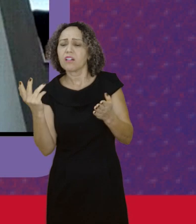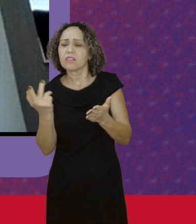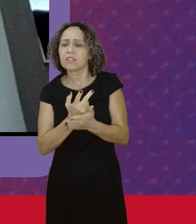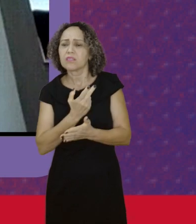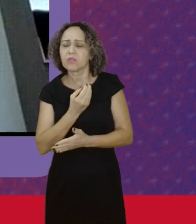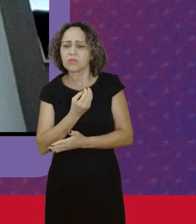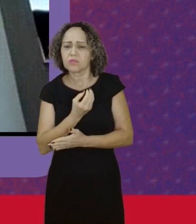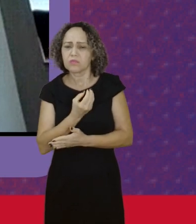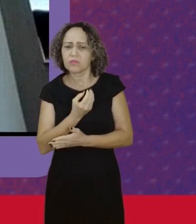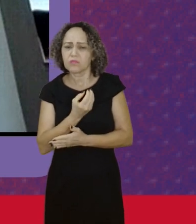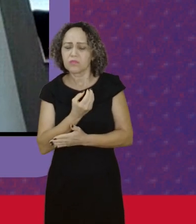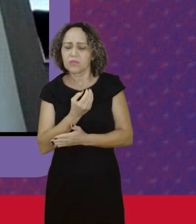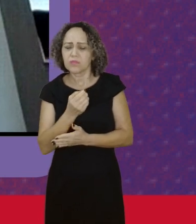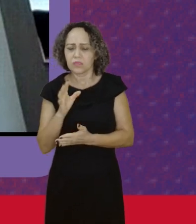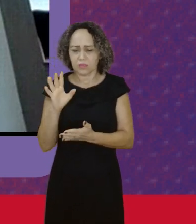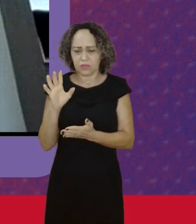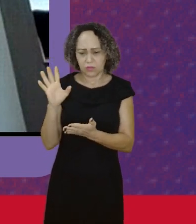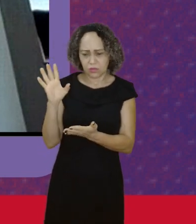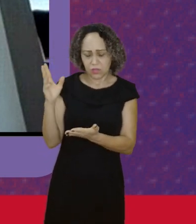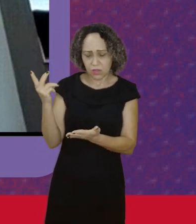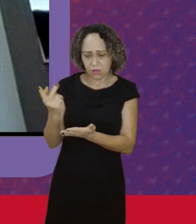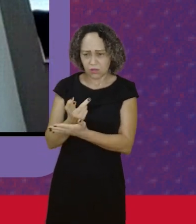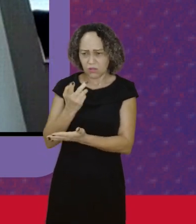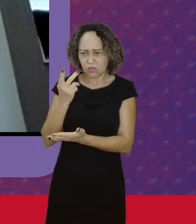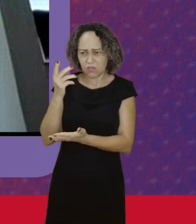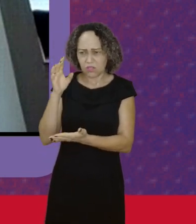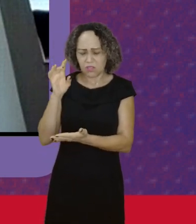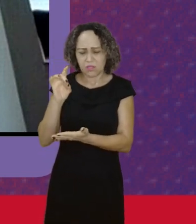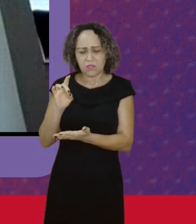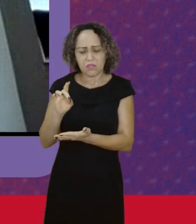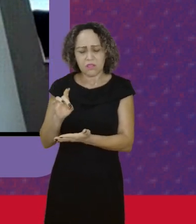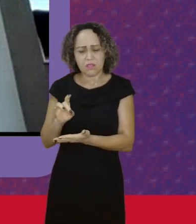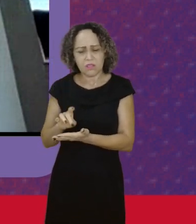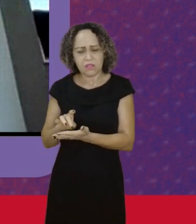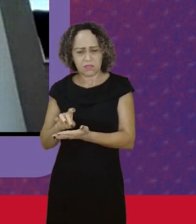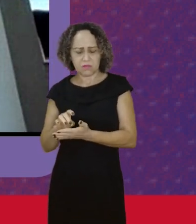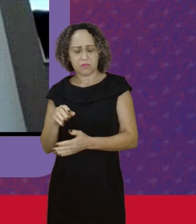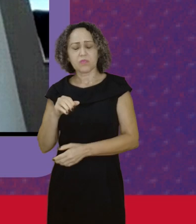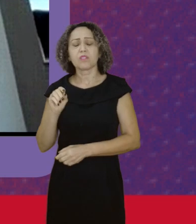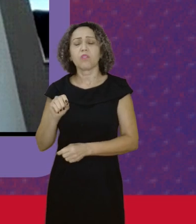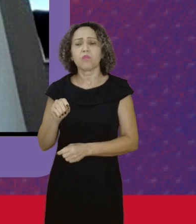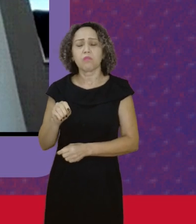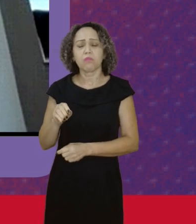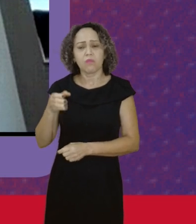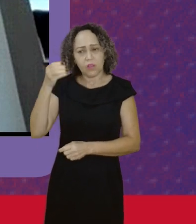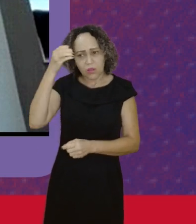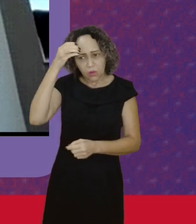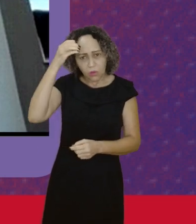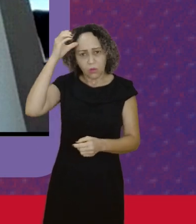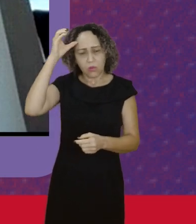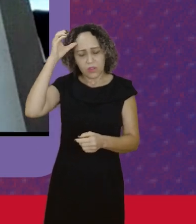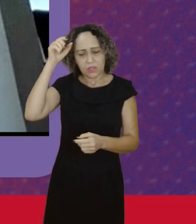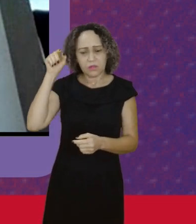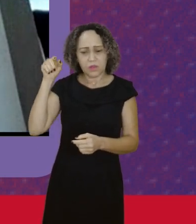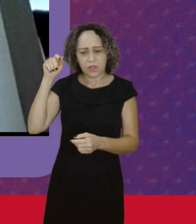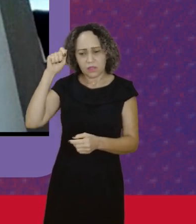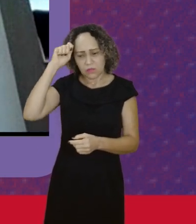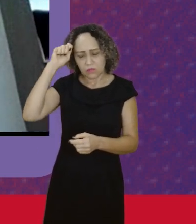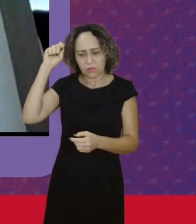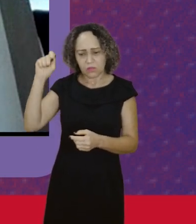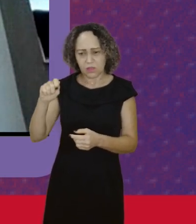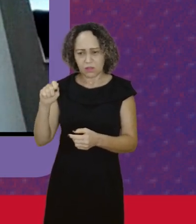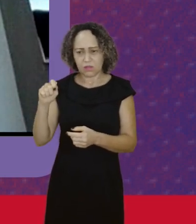da realidade para a construção do conhecimento entre os autores,